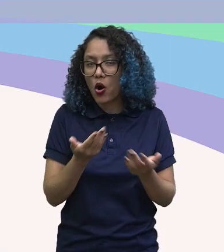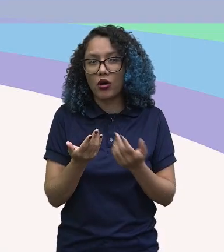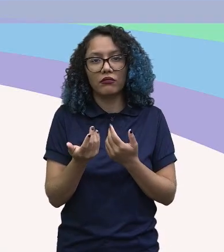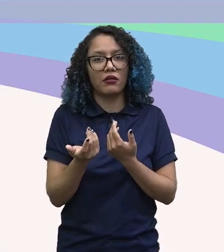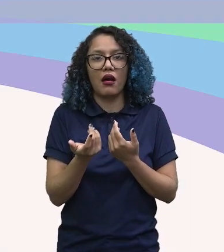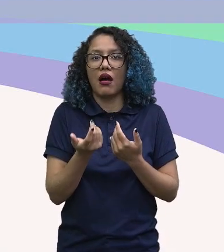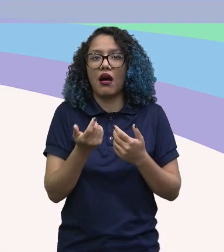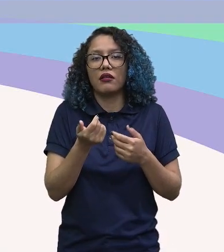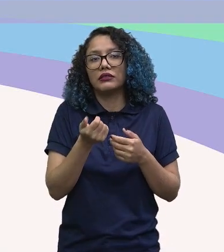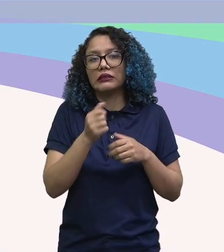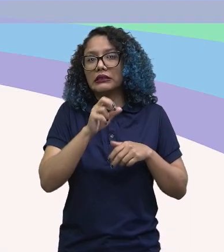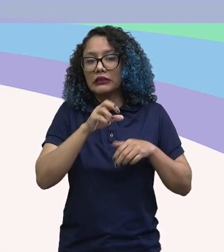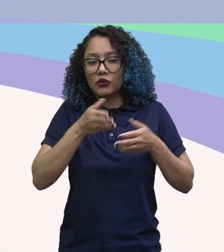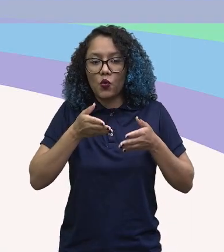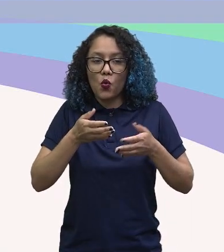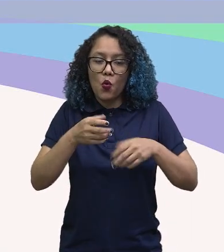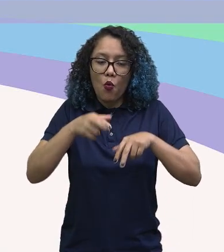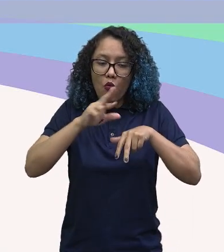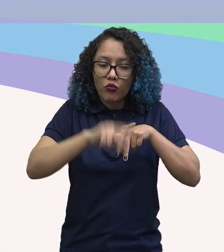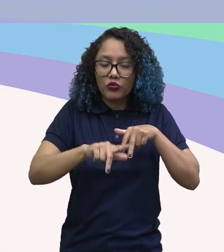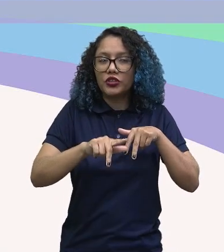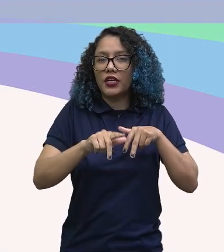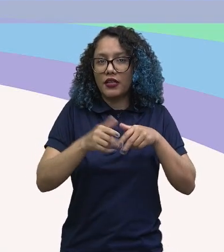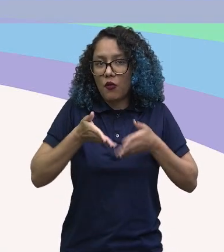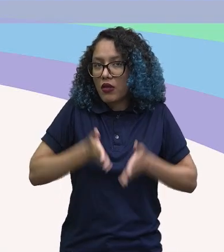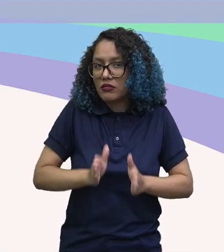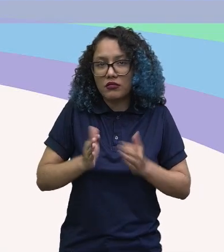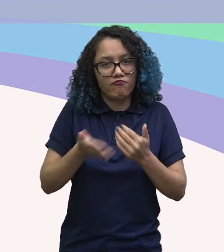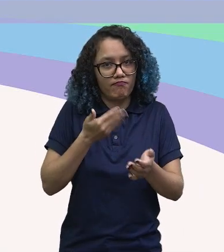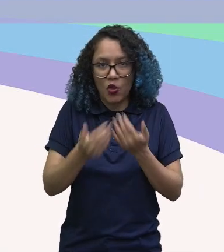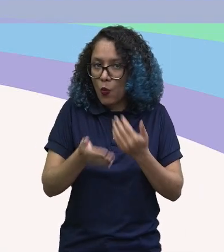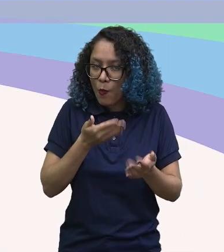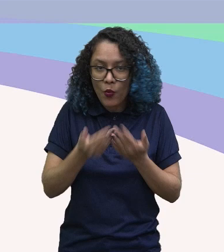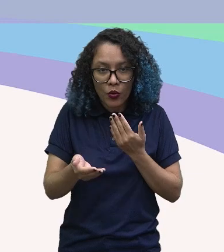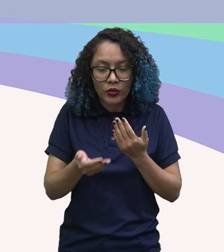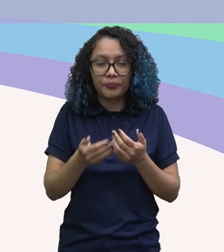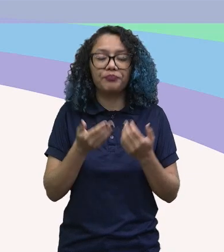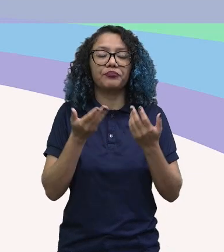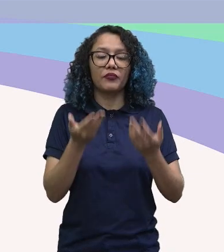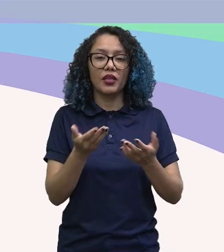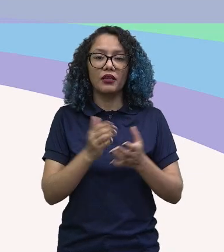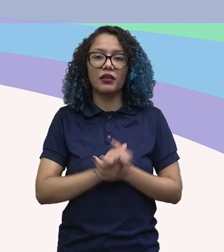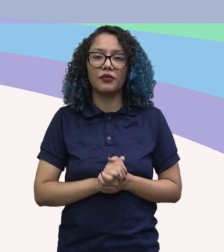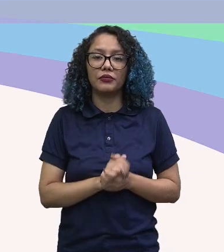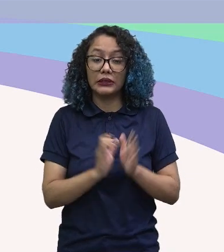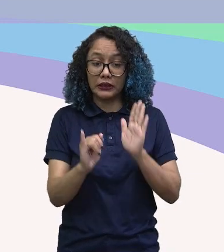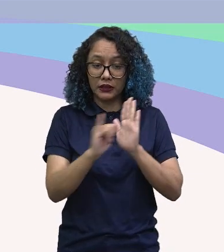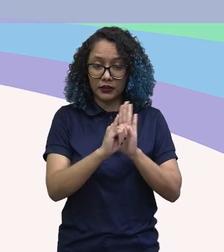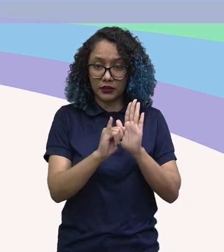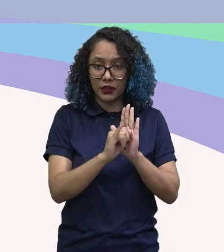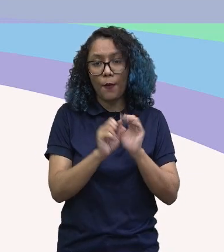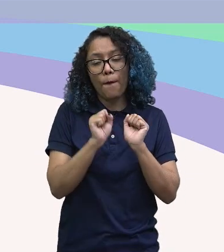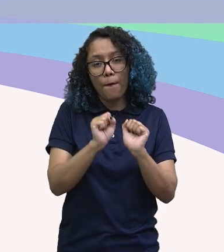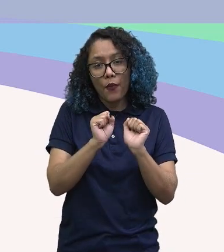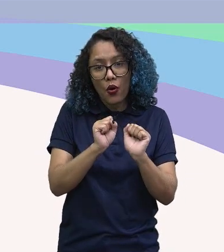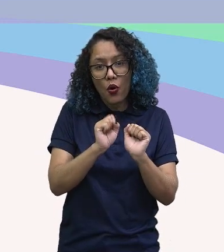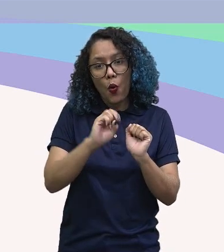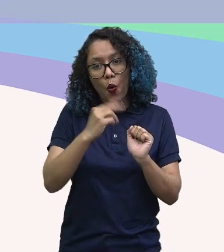sexo biológico que ela nasceu, ou melhor, do gênero que ela nasceu. Então, essa identidade, ela pode ou